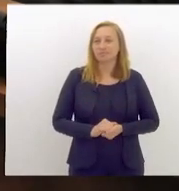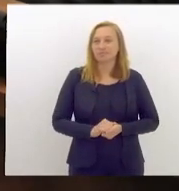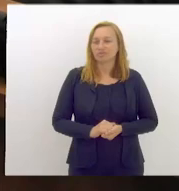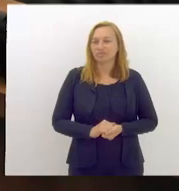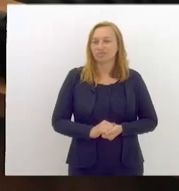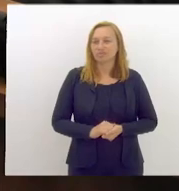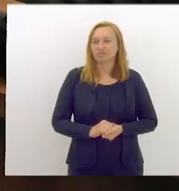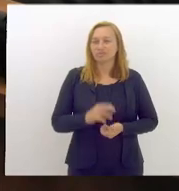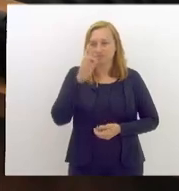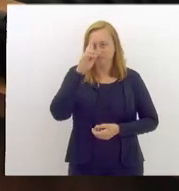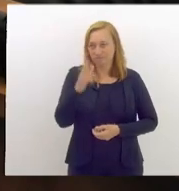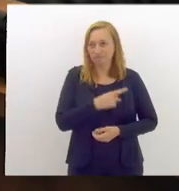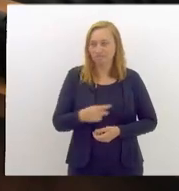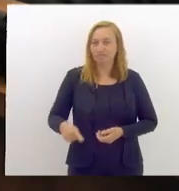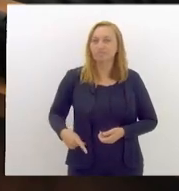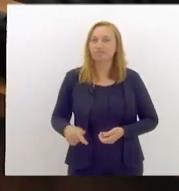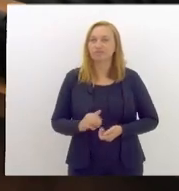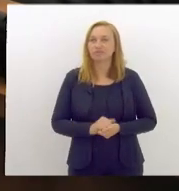Flávio